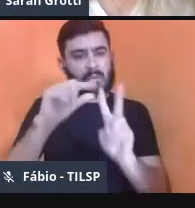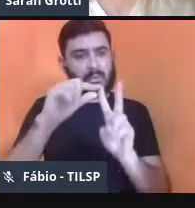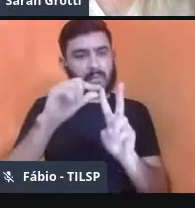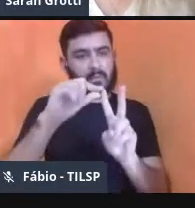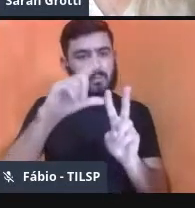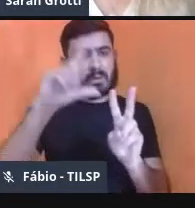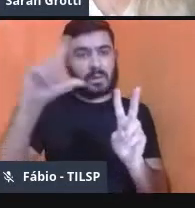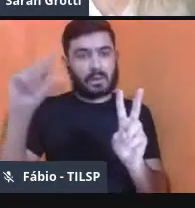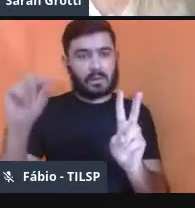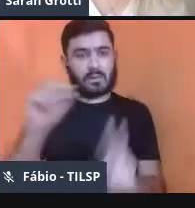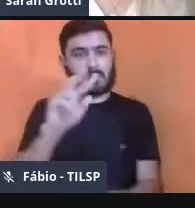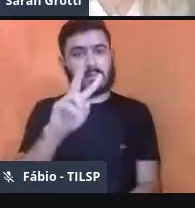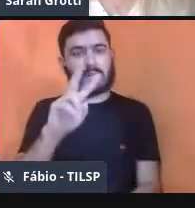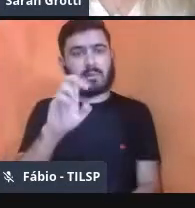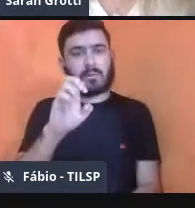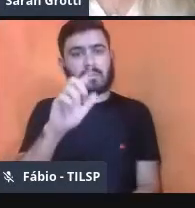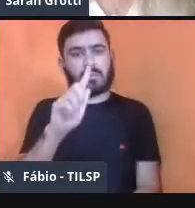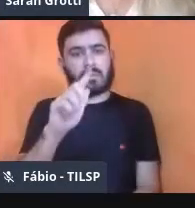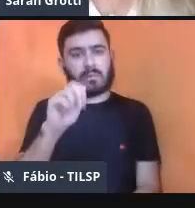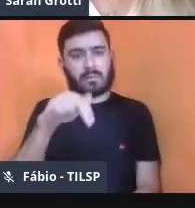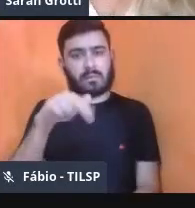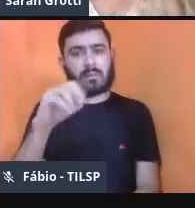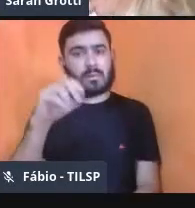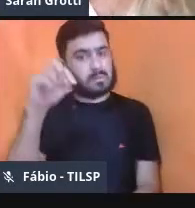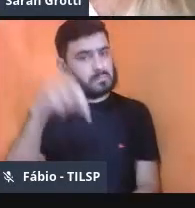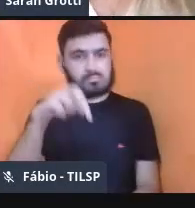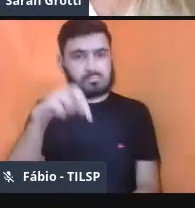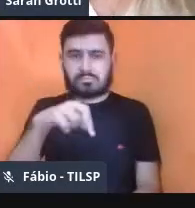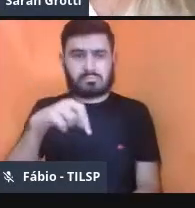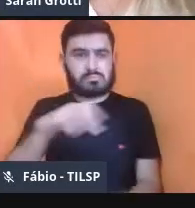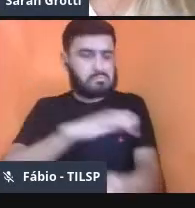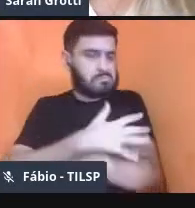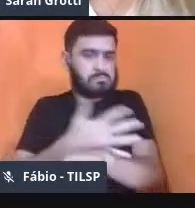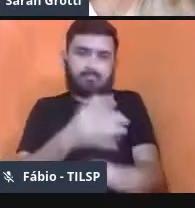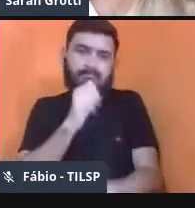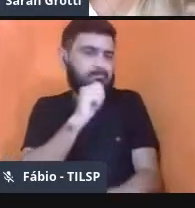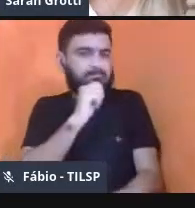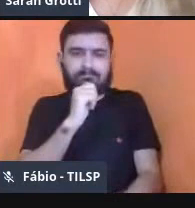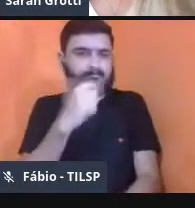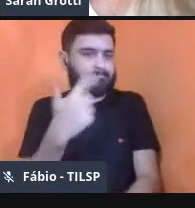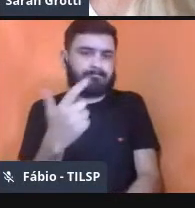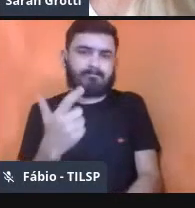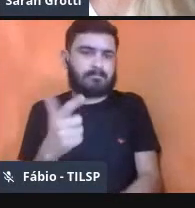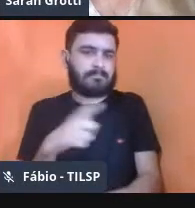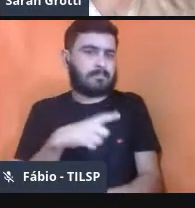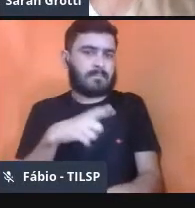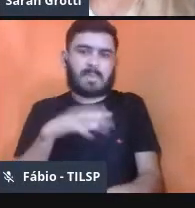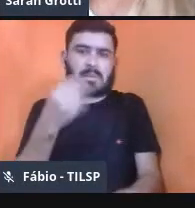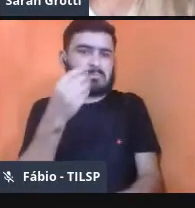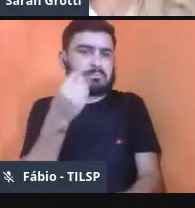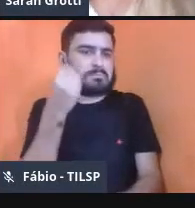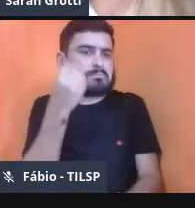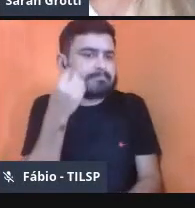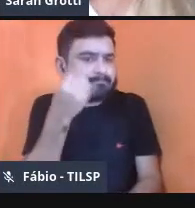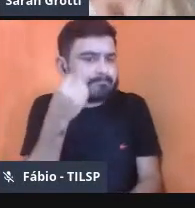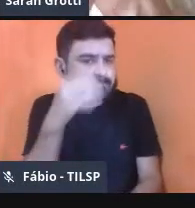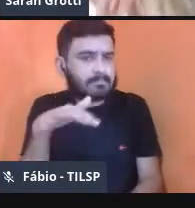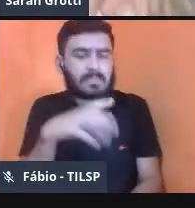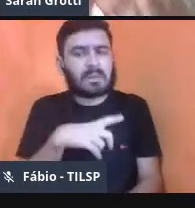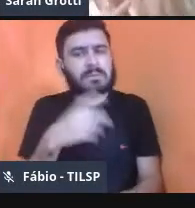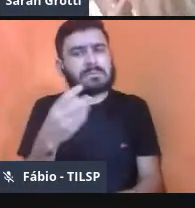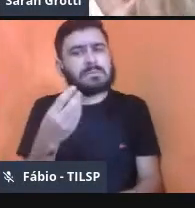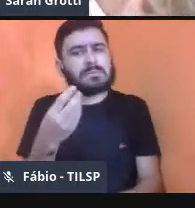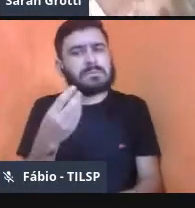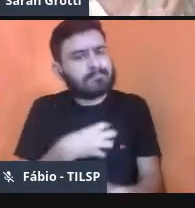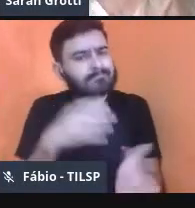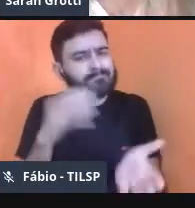nova, na nossa cidade ainda não tem, né? Não tem muito essa experiência, eu senti carência nisso,